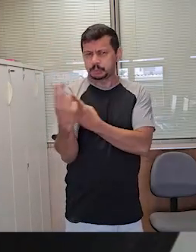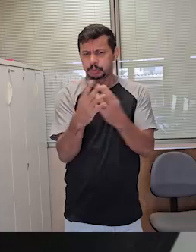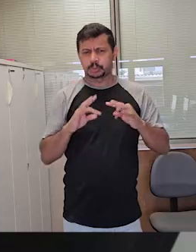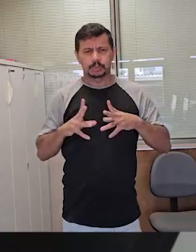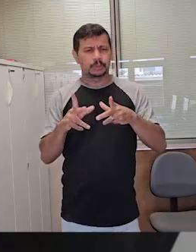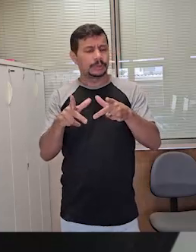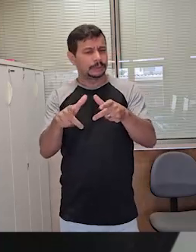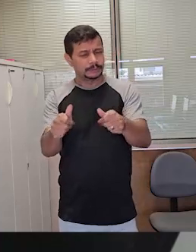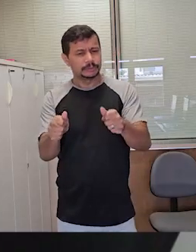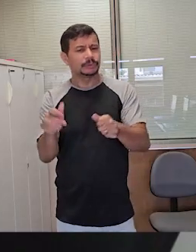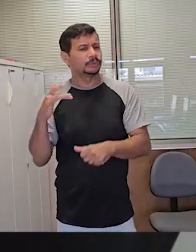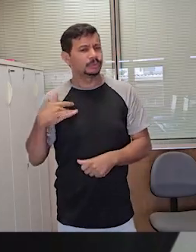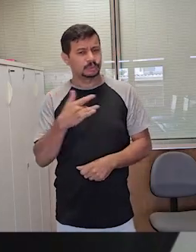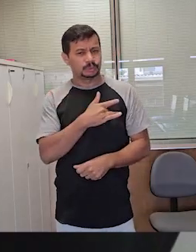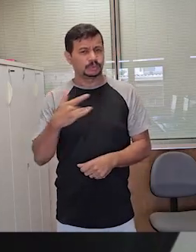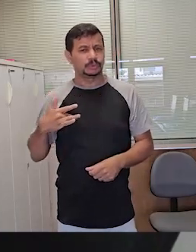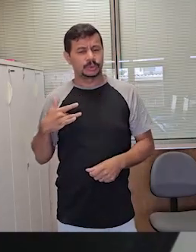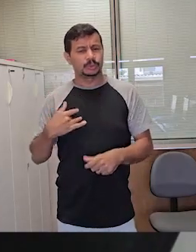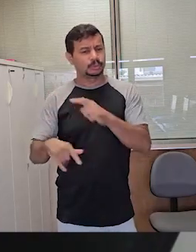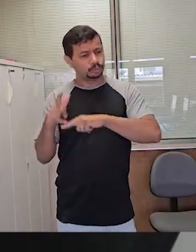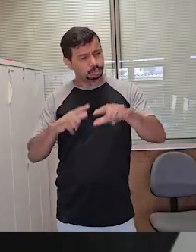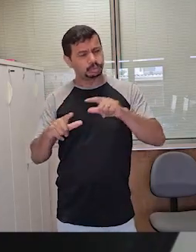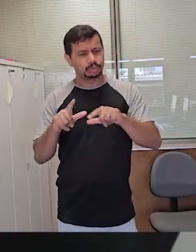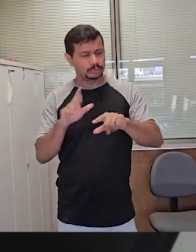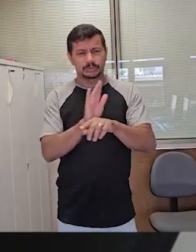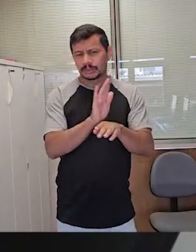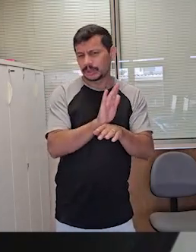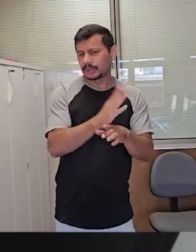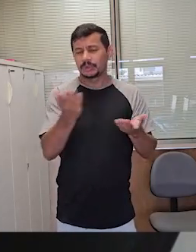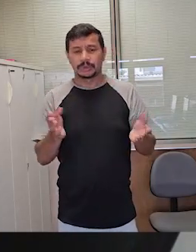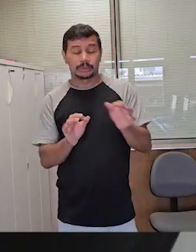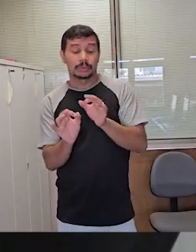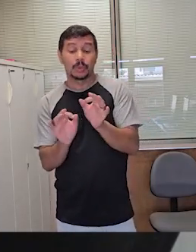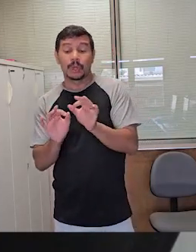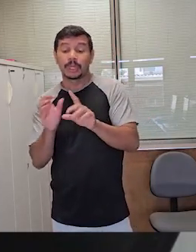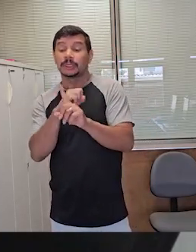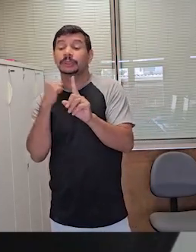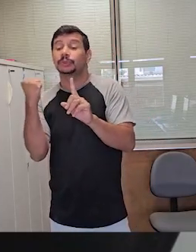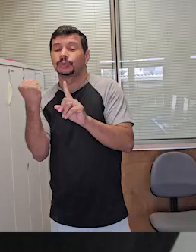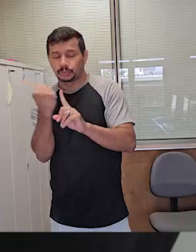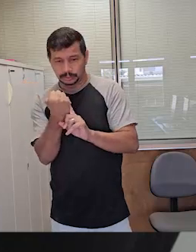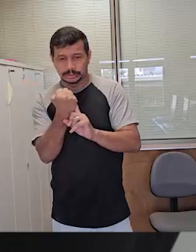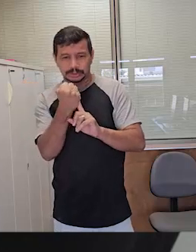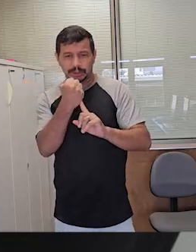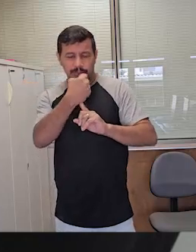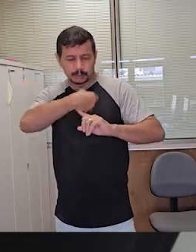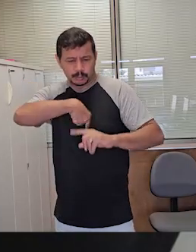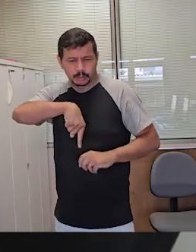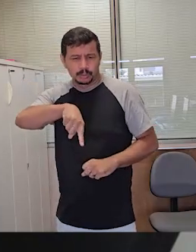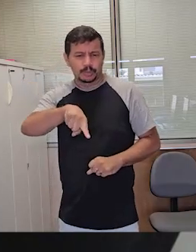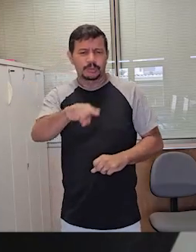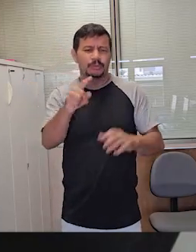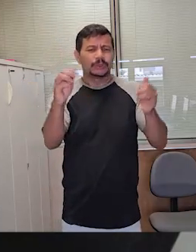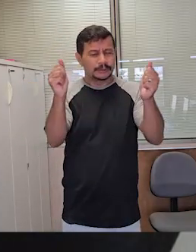conferências é cuidar da saúde dos trabalhadores e das trabalhadoras. Então, quando você organiza a sociedade e quando, participando dessas conferências, nós